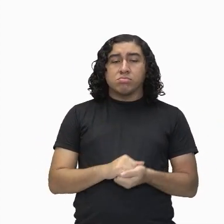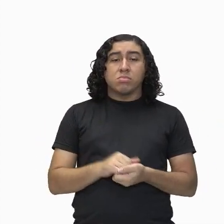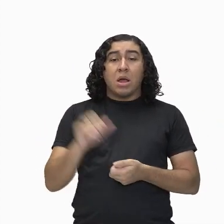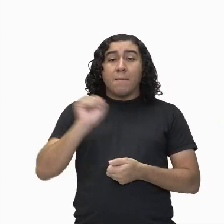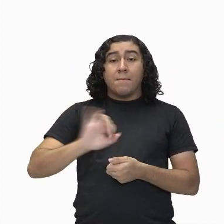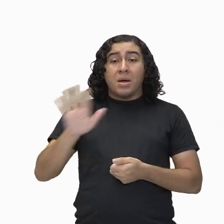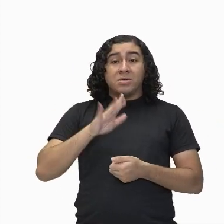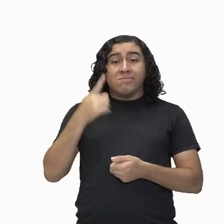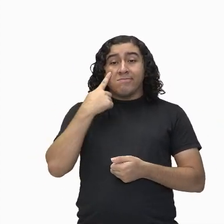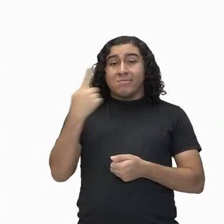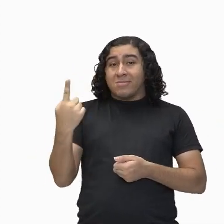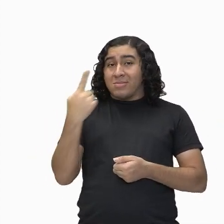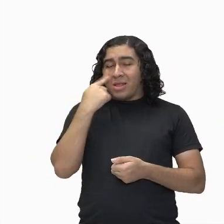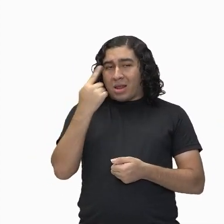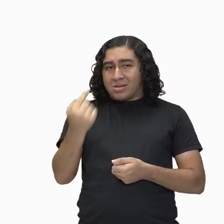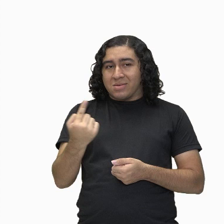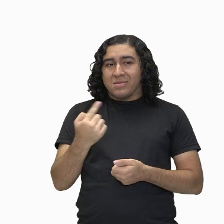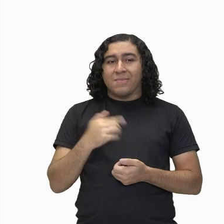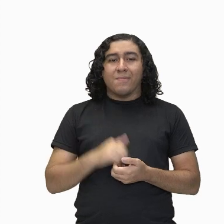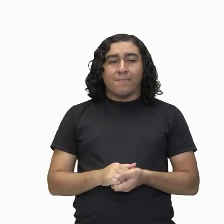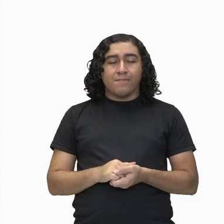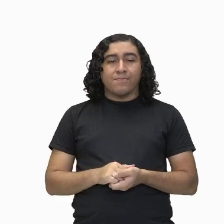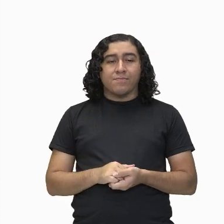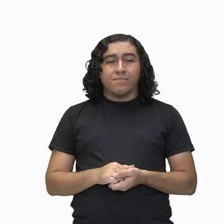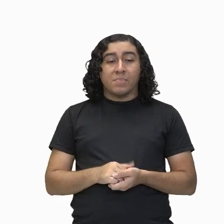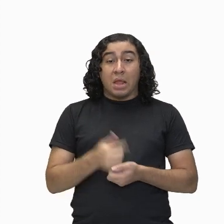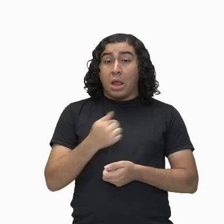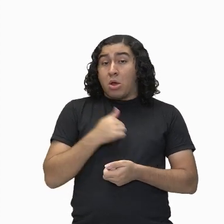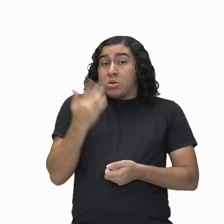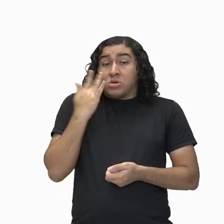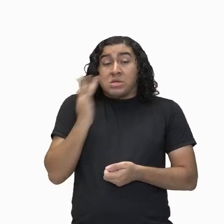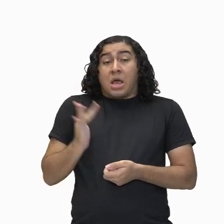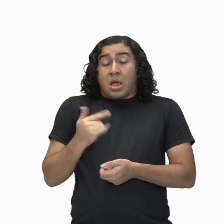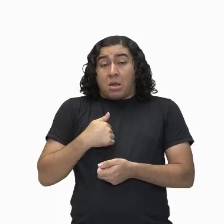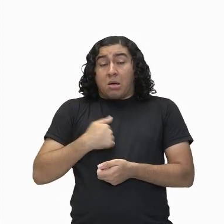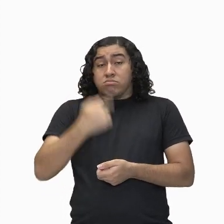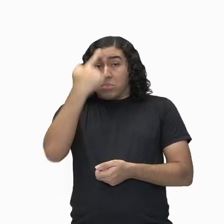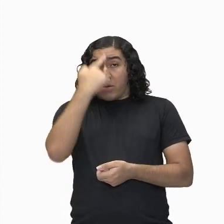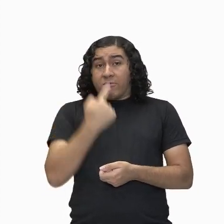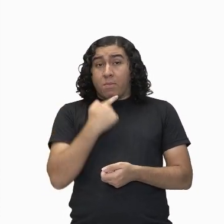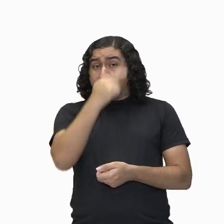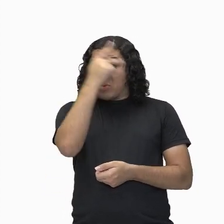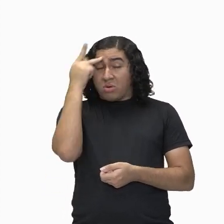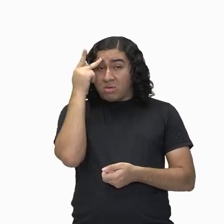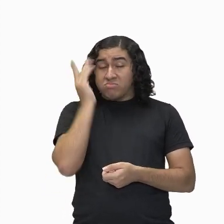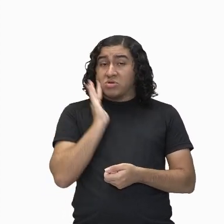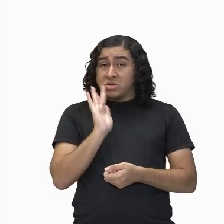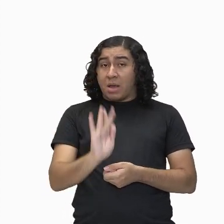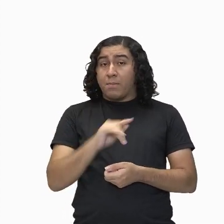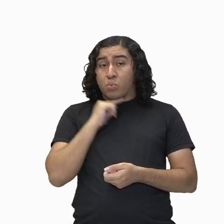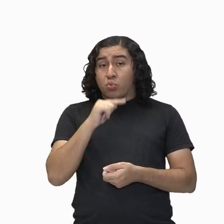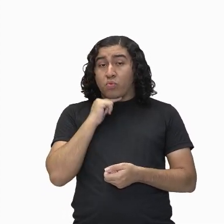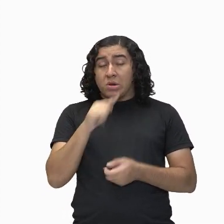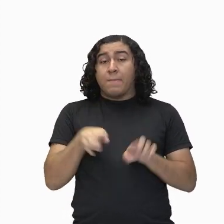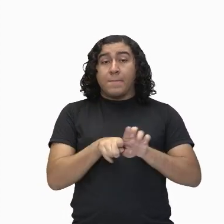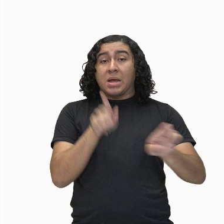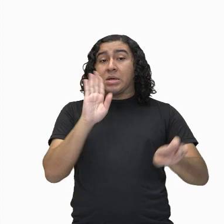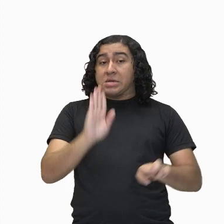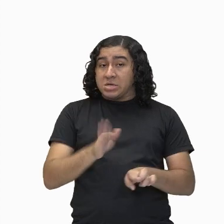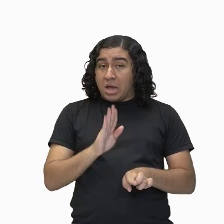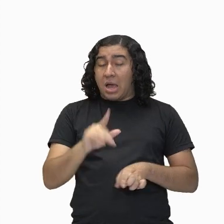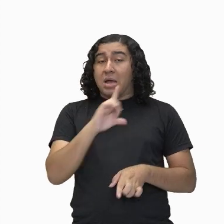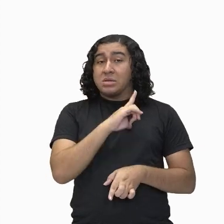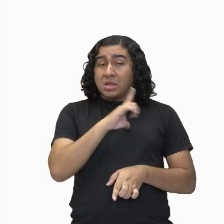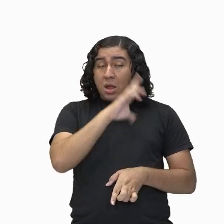imagem interessante aí. Eu nem sei quem eu sou ainda, mas eu já estou consumindo. Eu